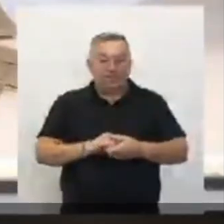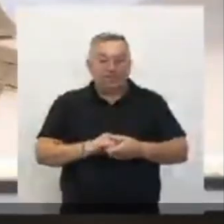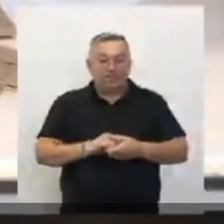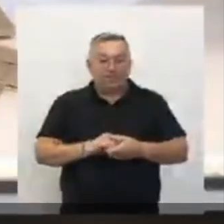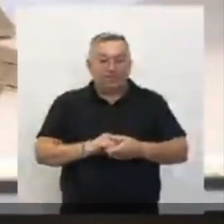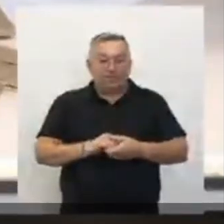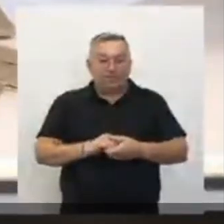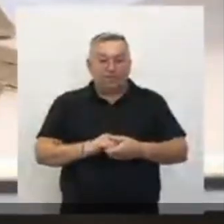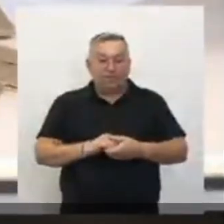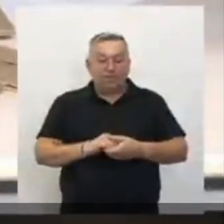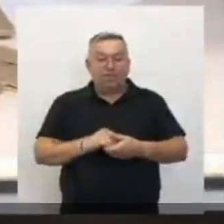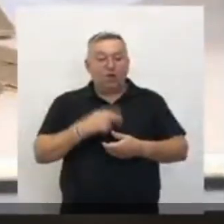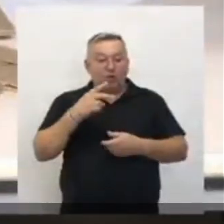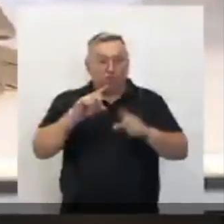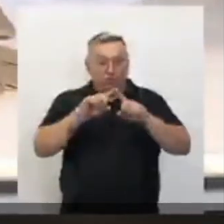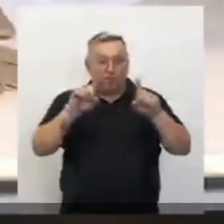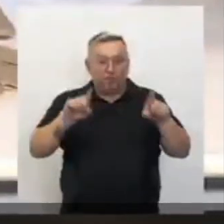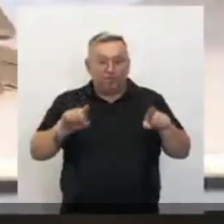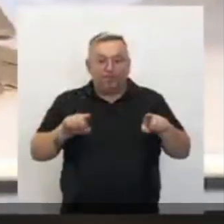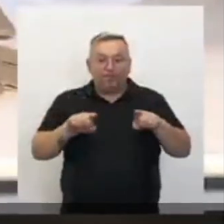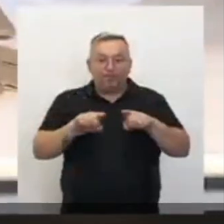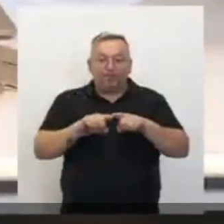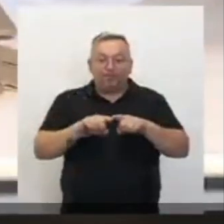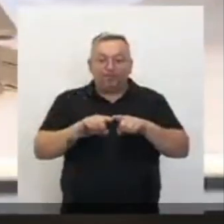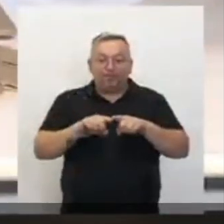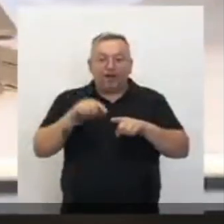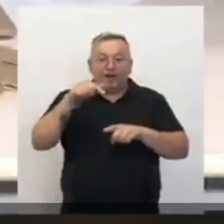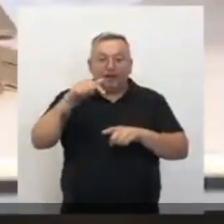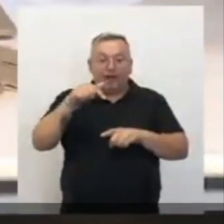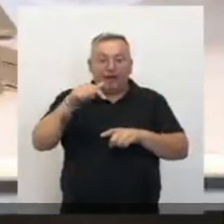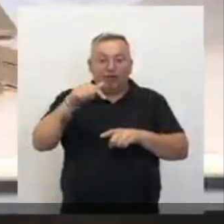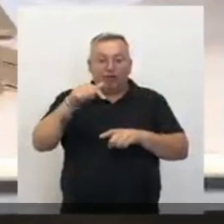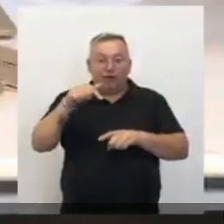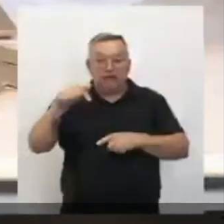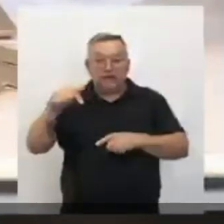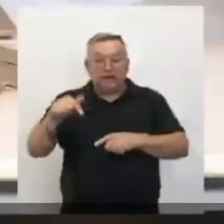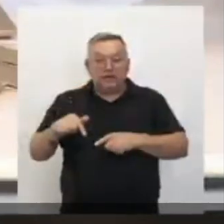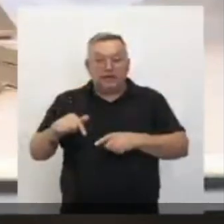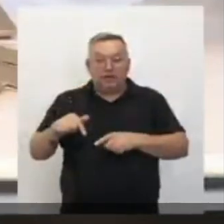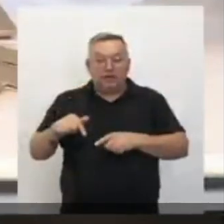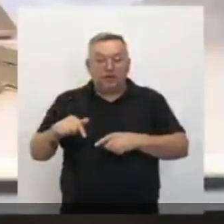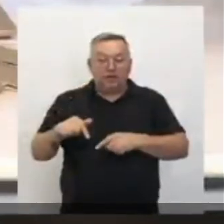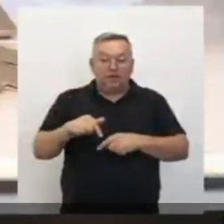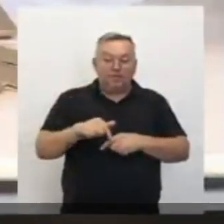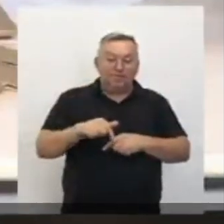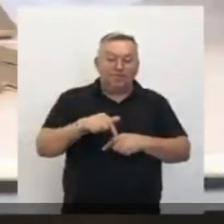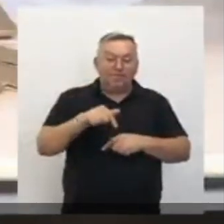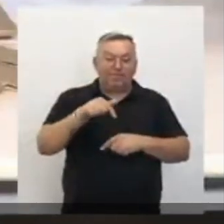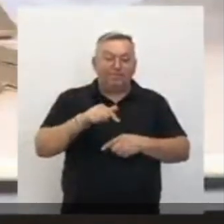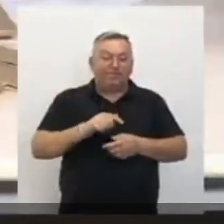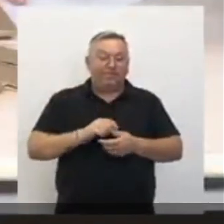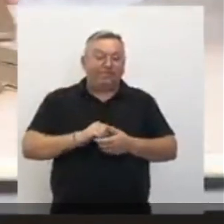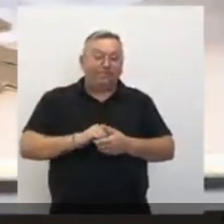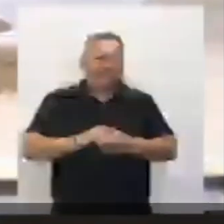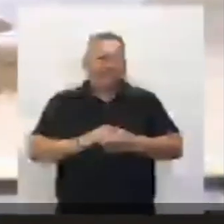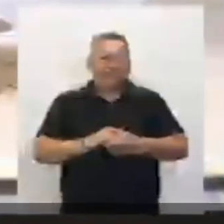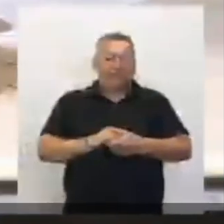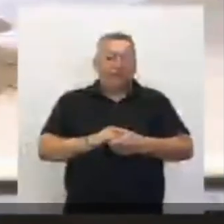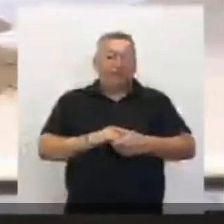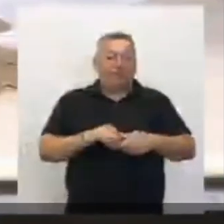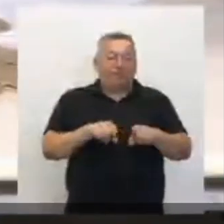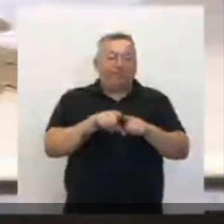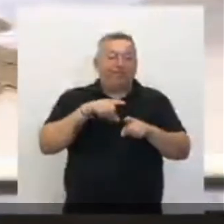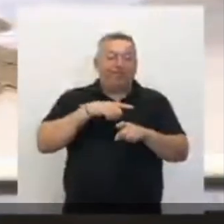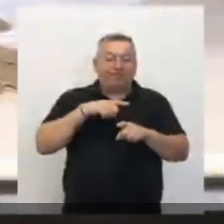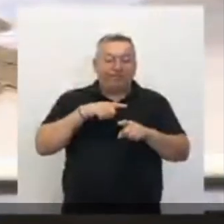tenho dois quadrados, né? 7 por 7, então 7 por 7, né? O quadrado aqui. E aí eu tenho